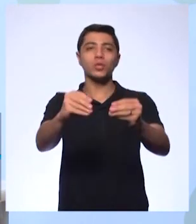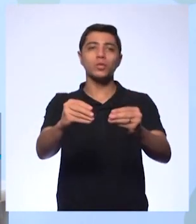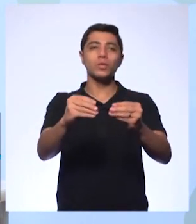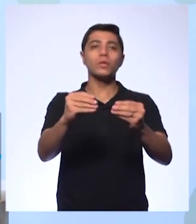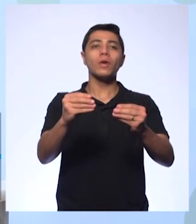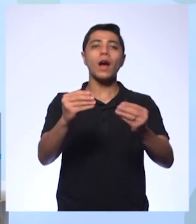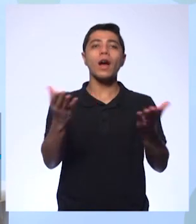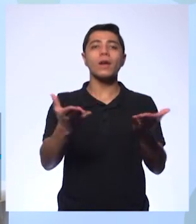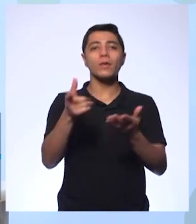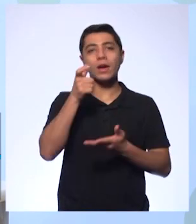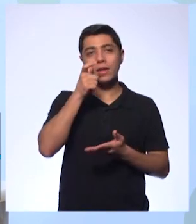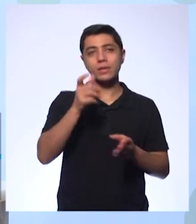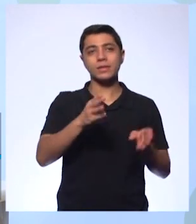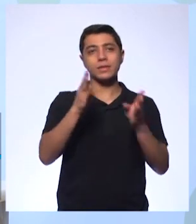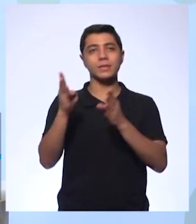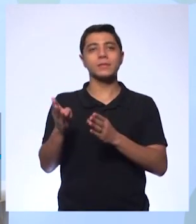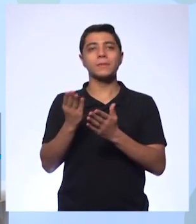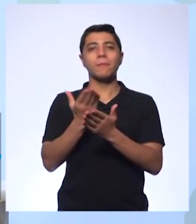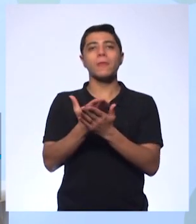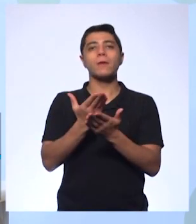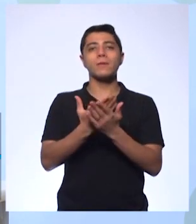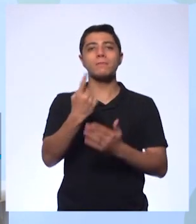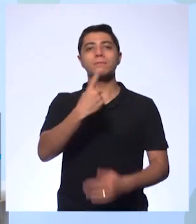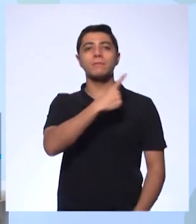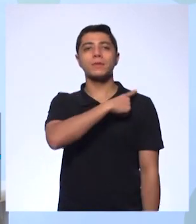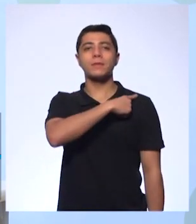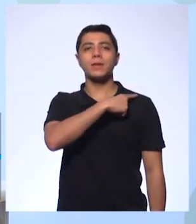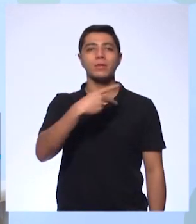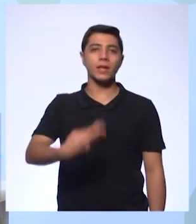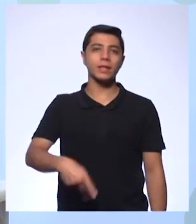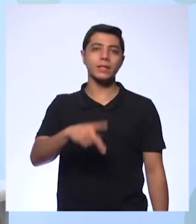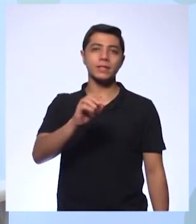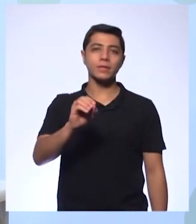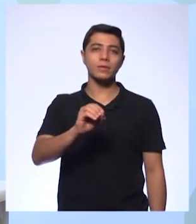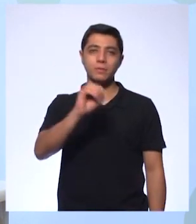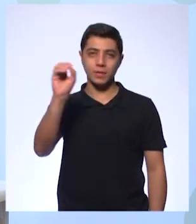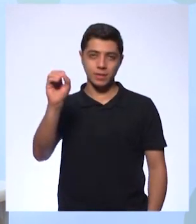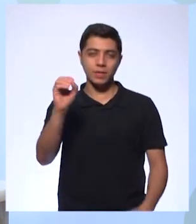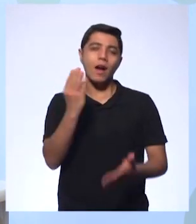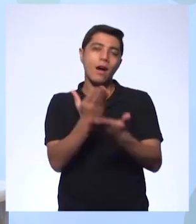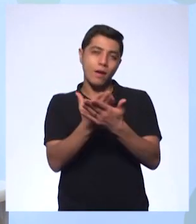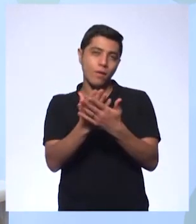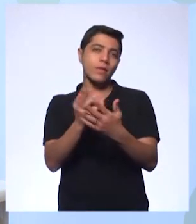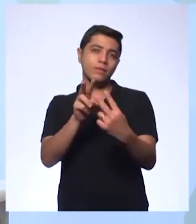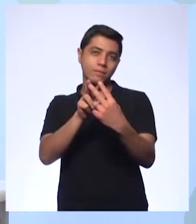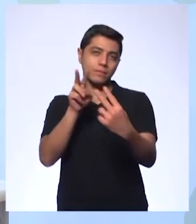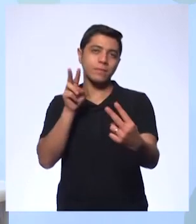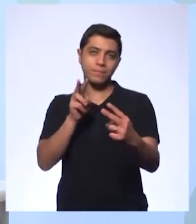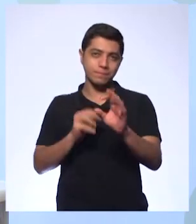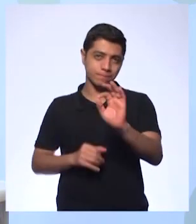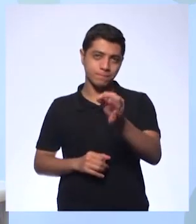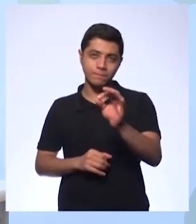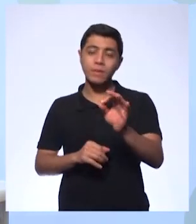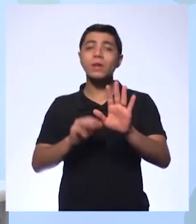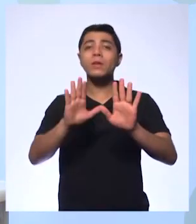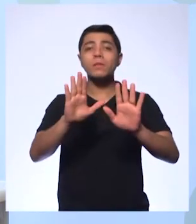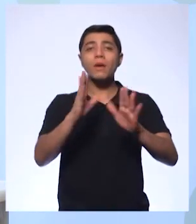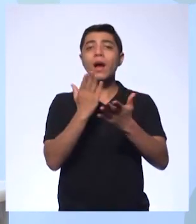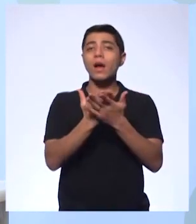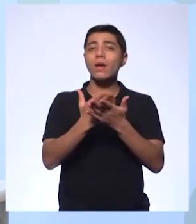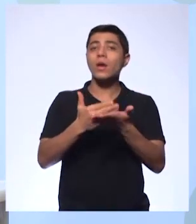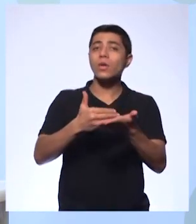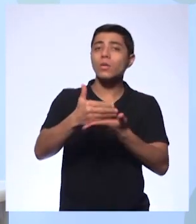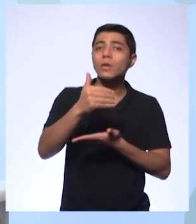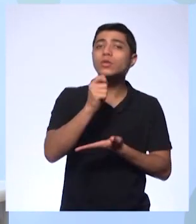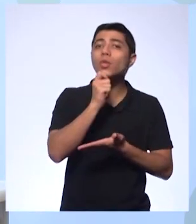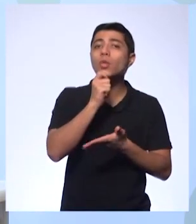mais uma aula do primeiro ano aqui do Centro de Mídias, mais uma aula virtual. Antes de começarmos as aulas, vamos ver o que nós vamos trabalhar